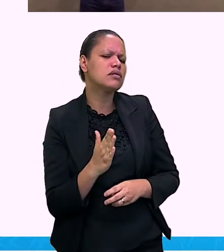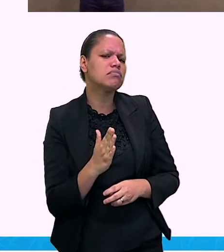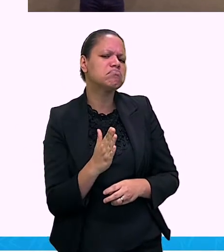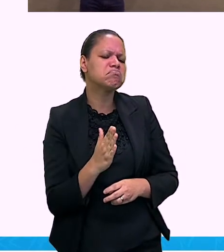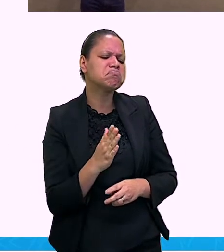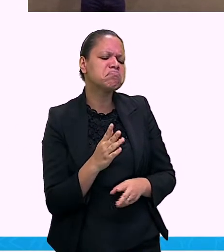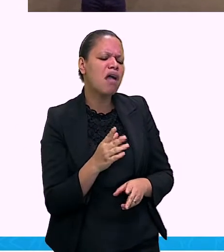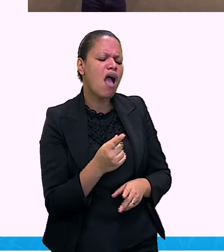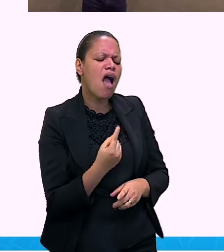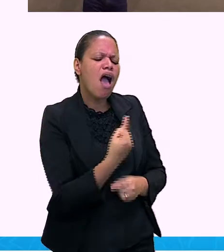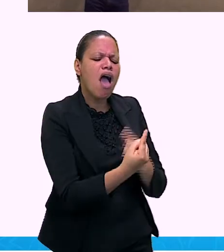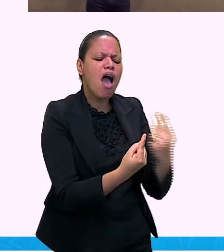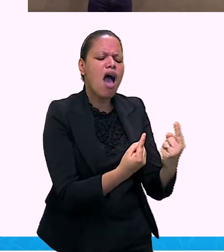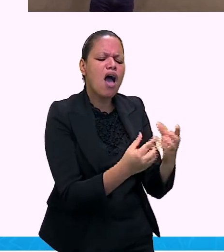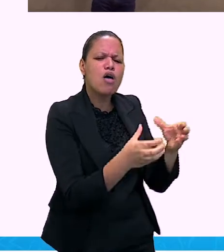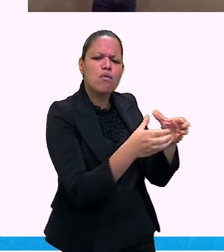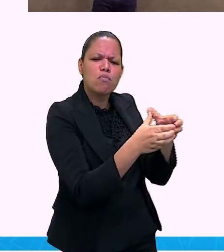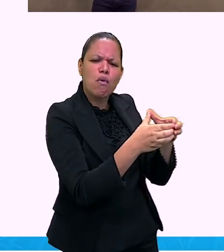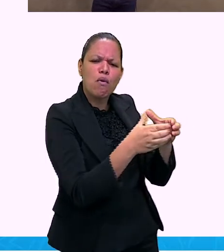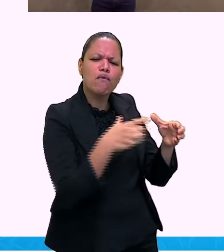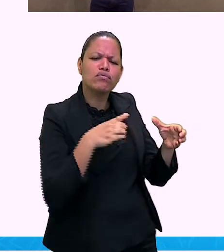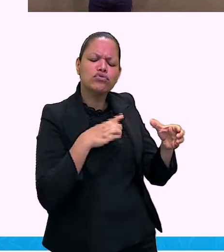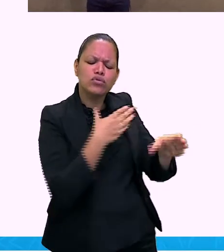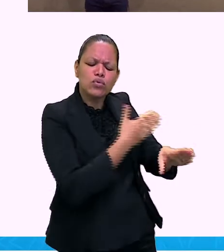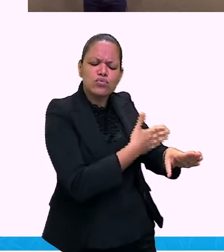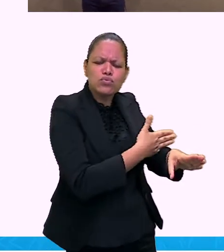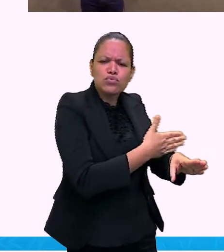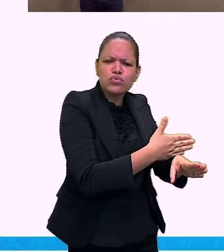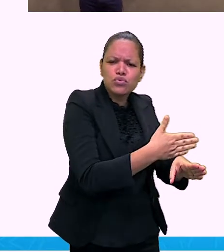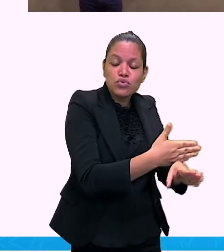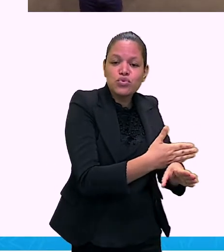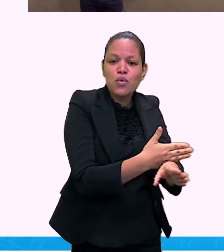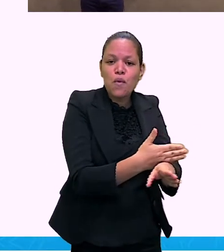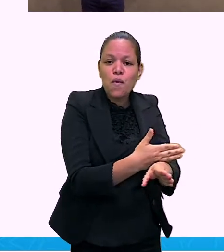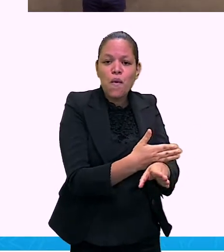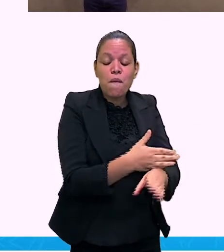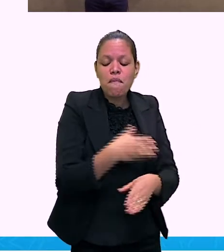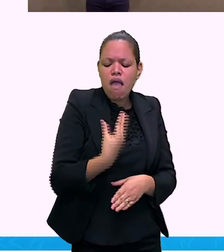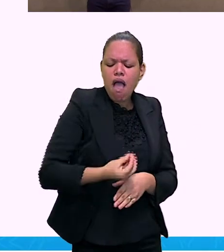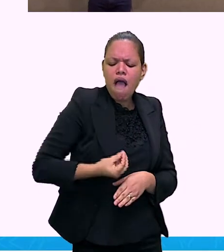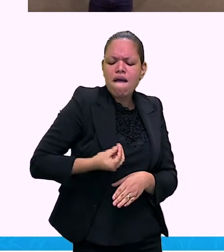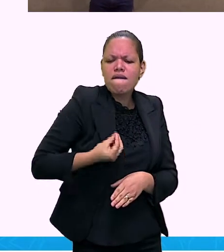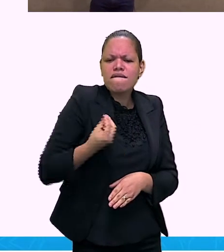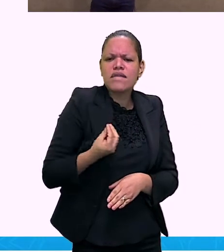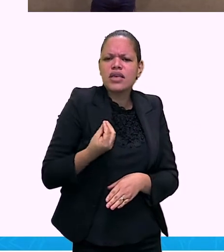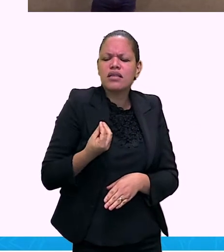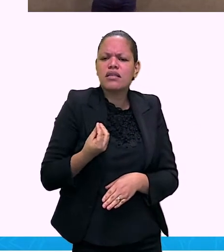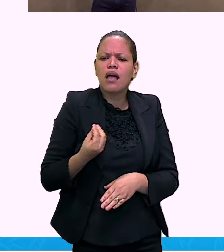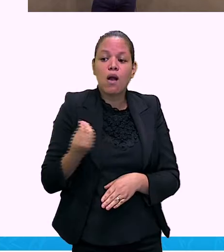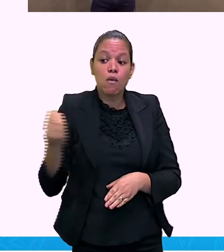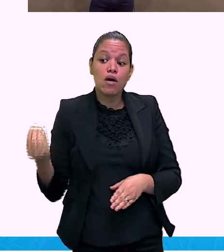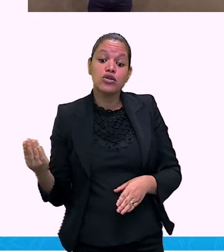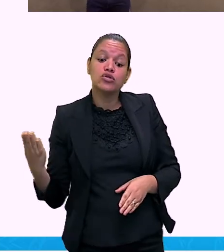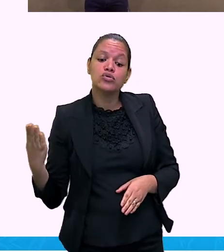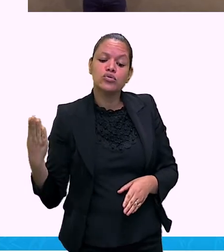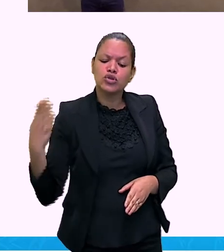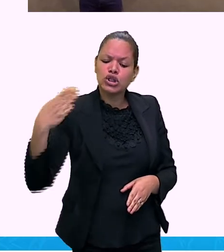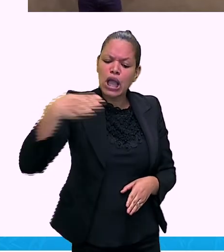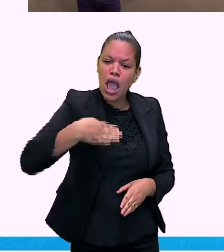seu próprio costume e modos de vida quando os portugueses chegaram ao Brasil.